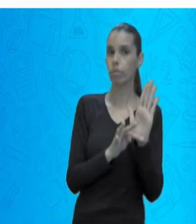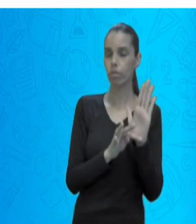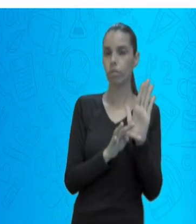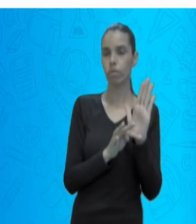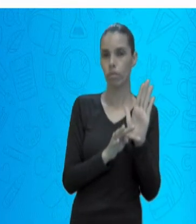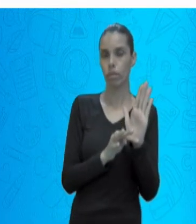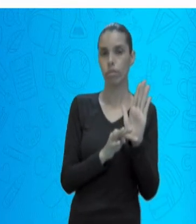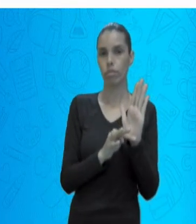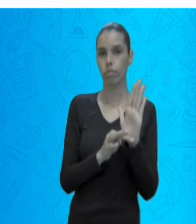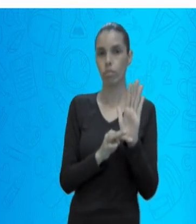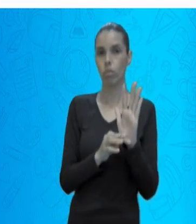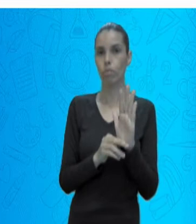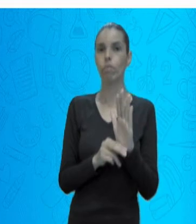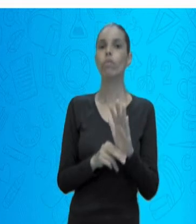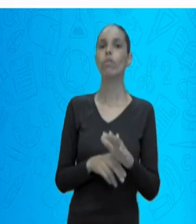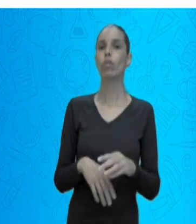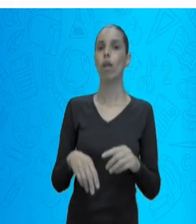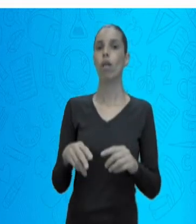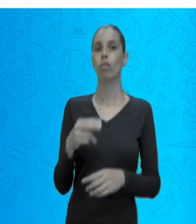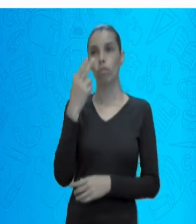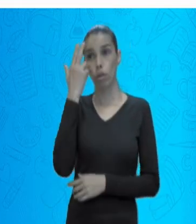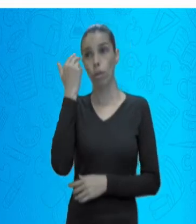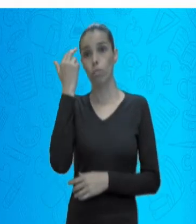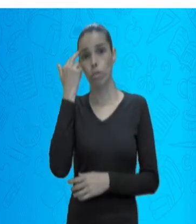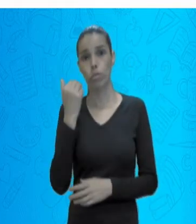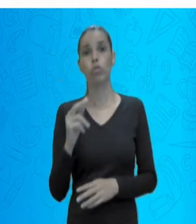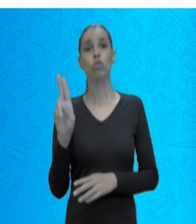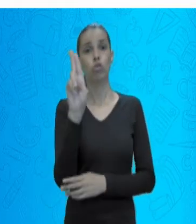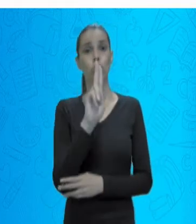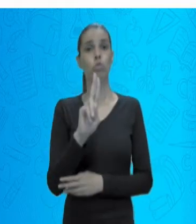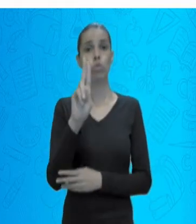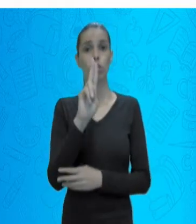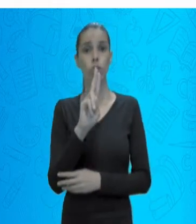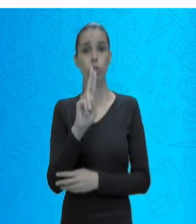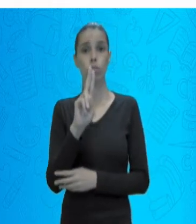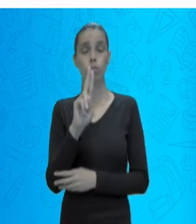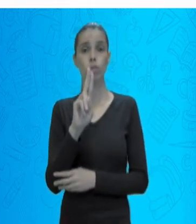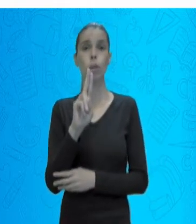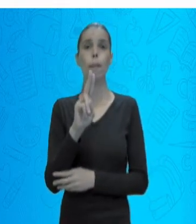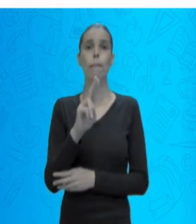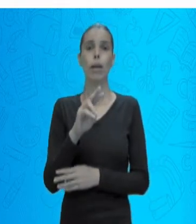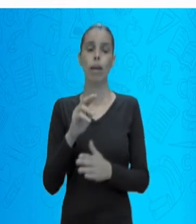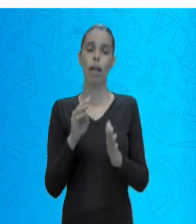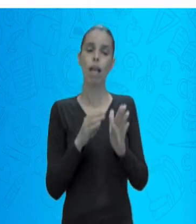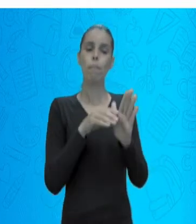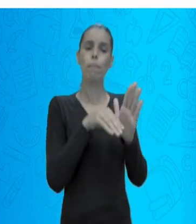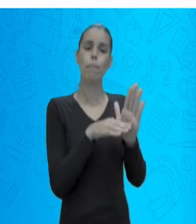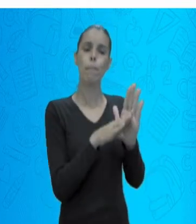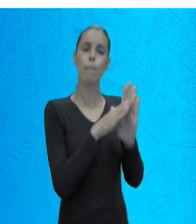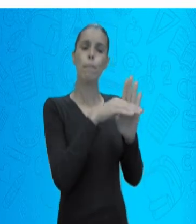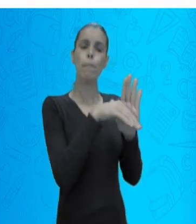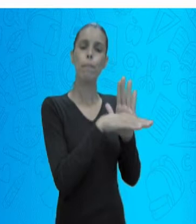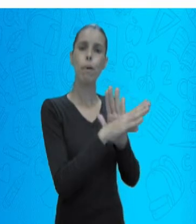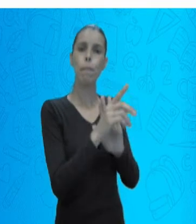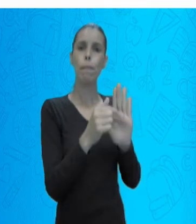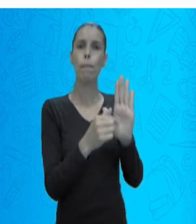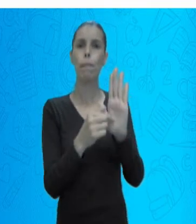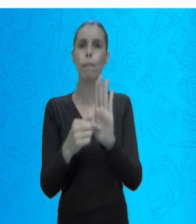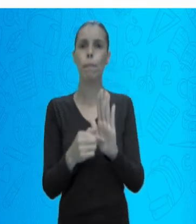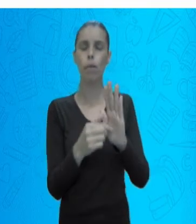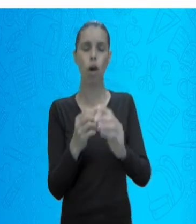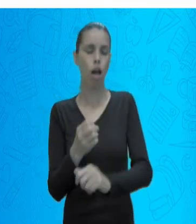para exclamar, o que o próprio nome já diz. A gente vai entender essa palavra um pouquinho na frente. Assim, é colocado